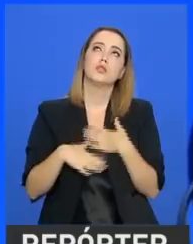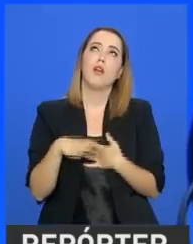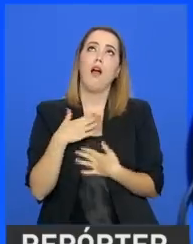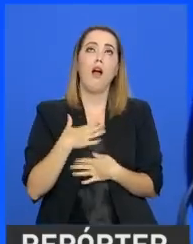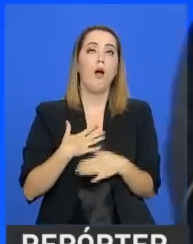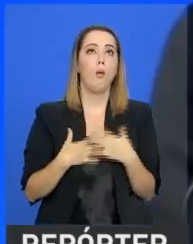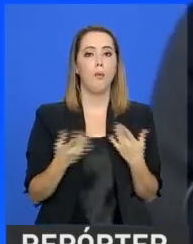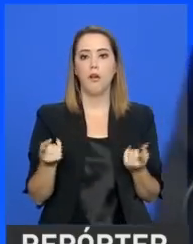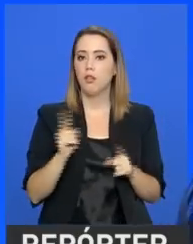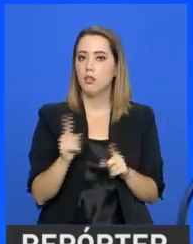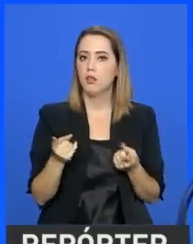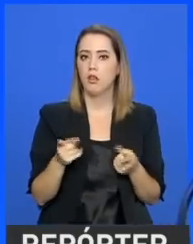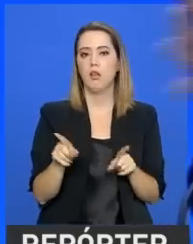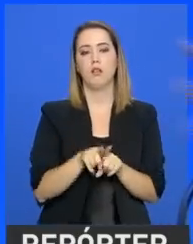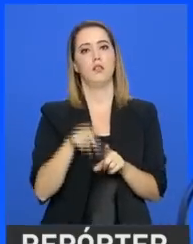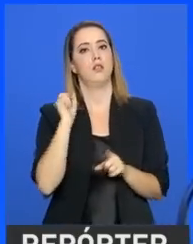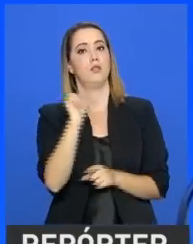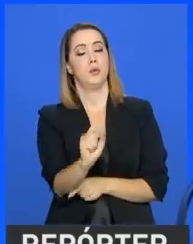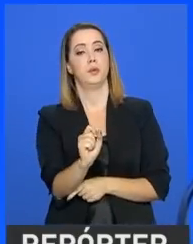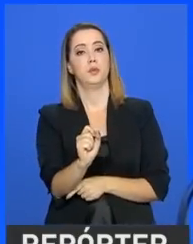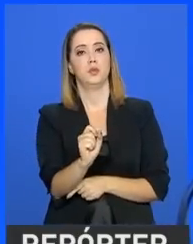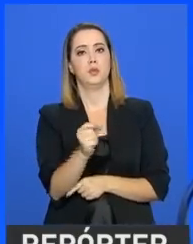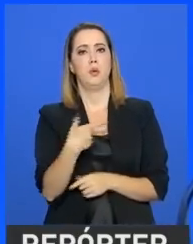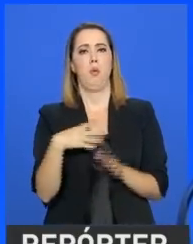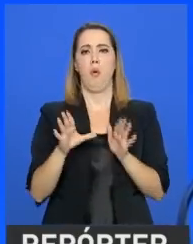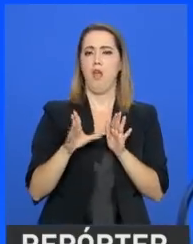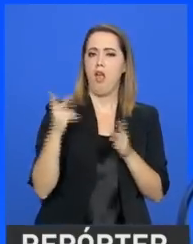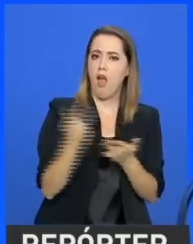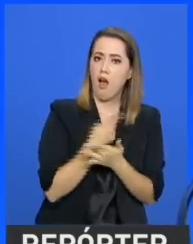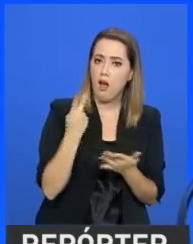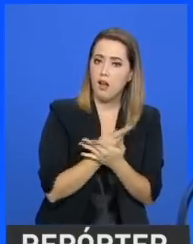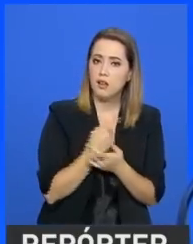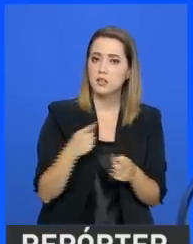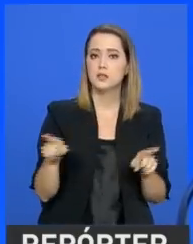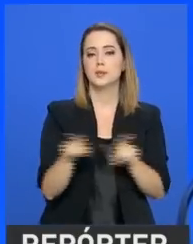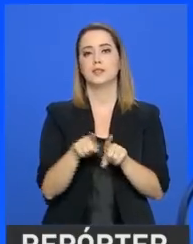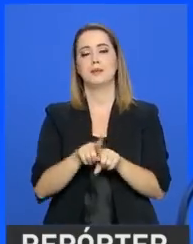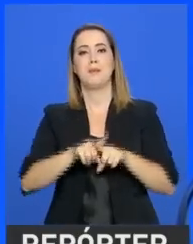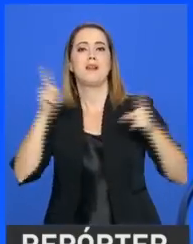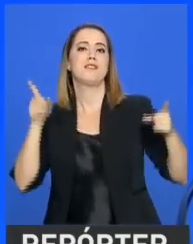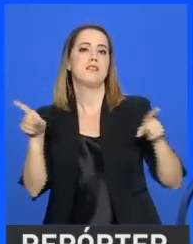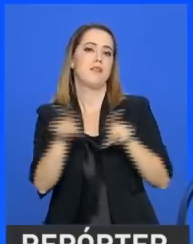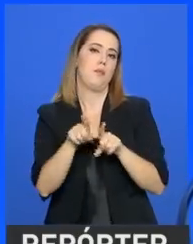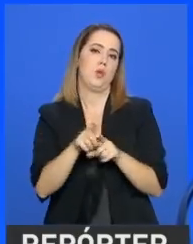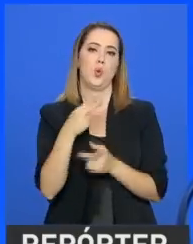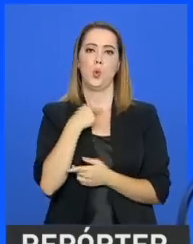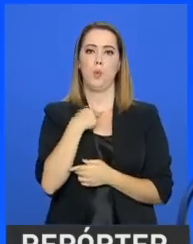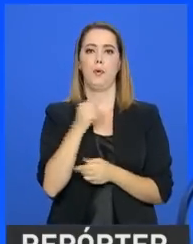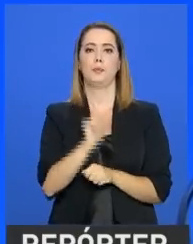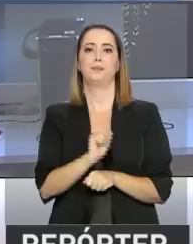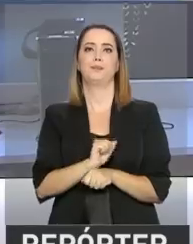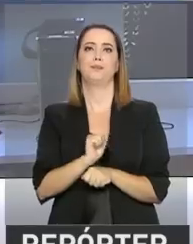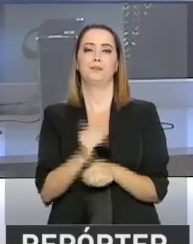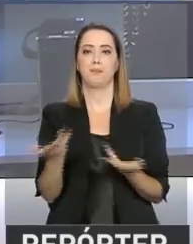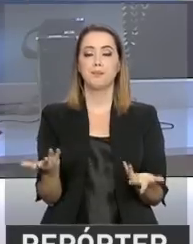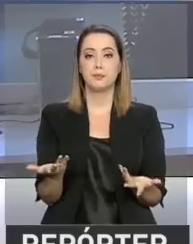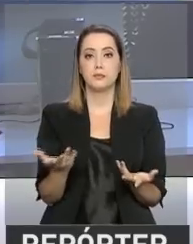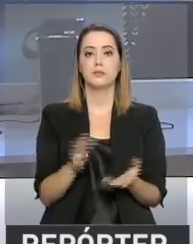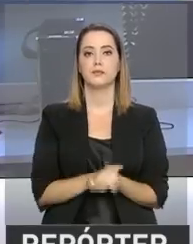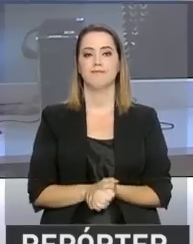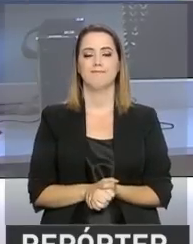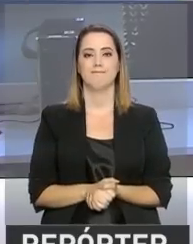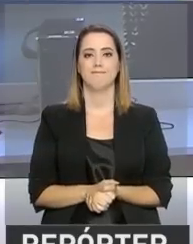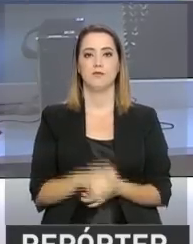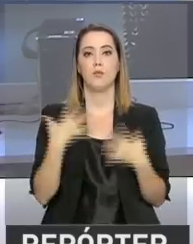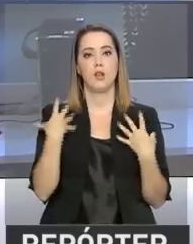aquietar-se em face daquilo que é mal produzido, mas também não pode, como aqui foi dito, paralisar. Vamos